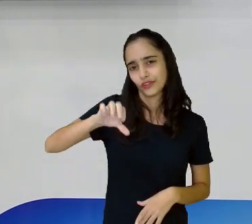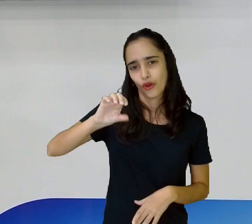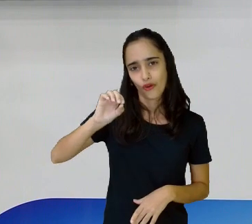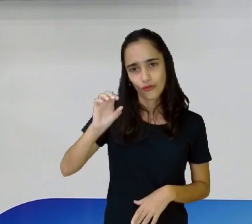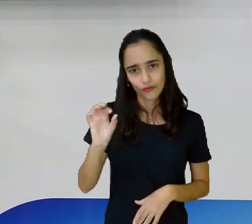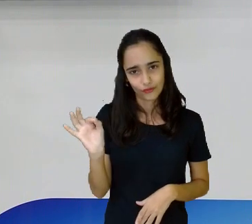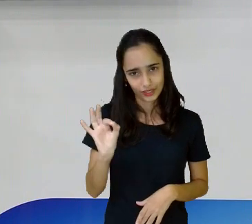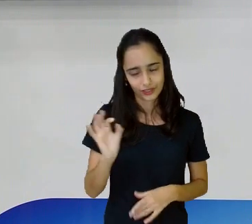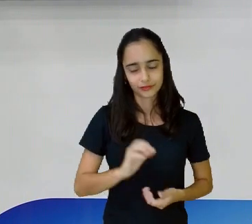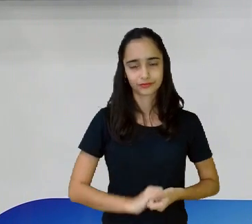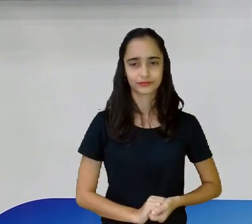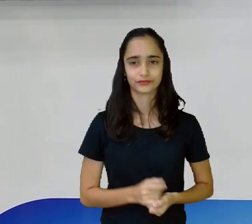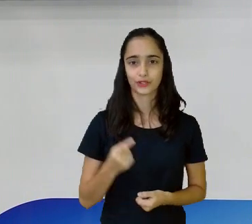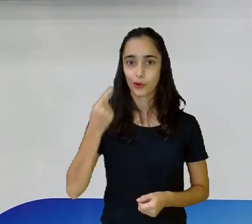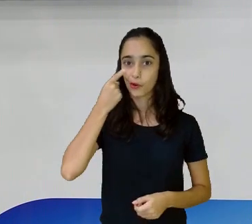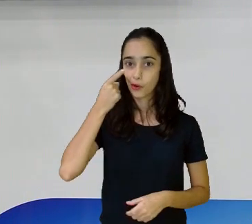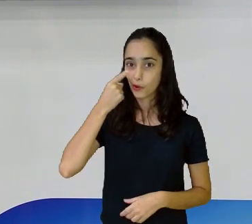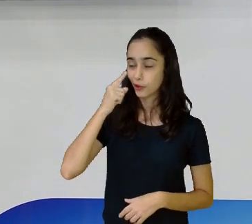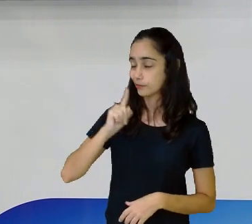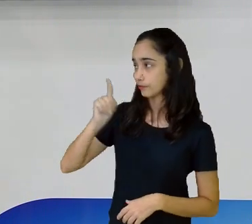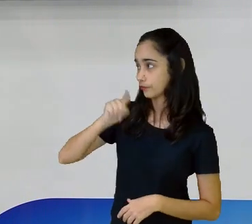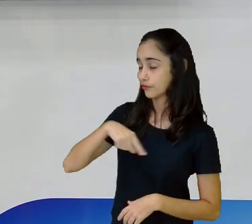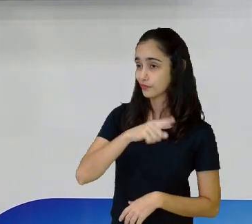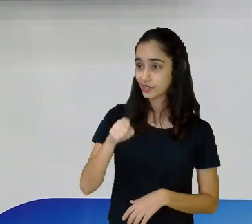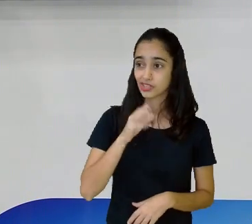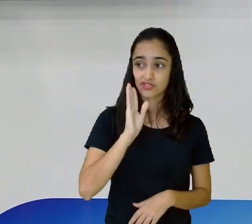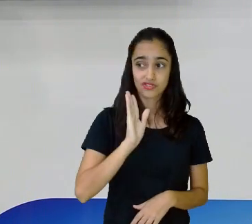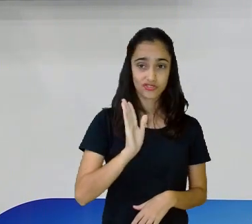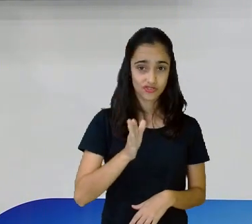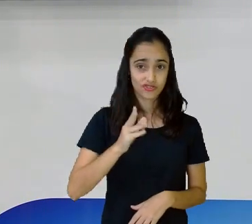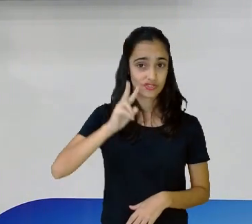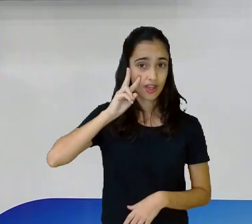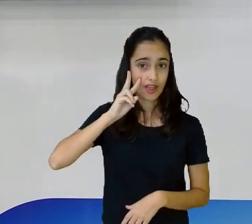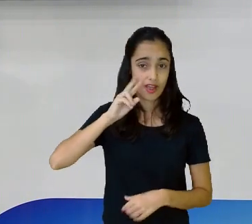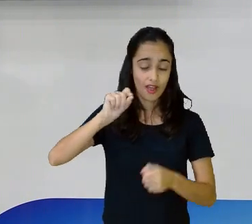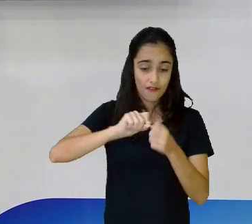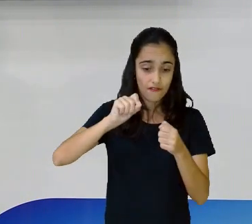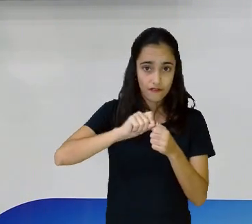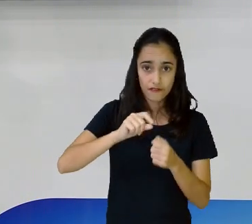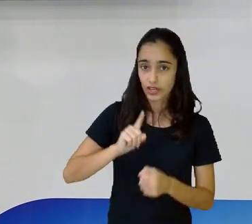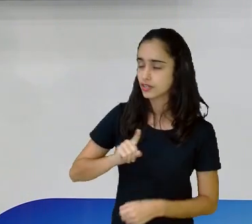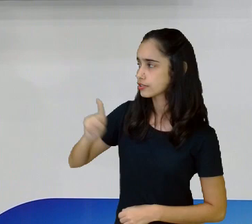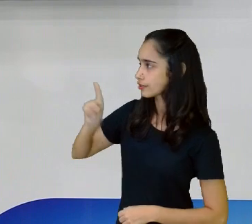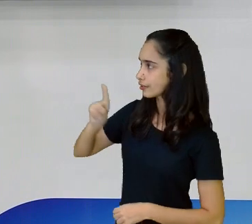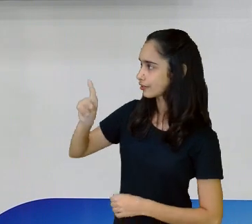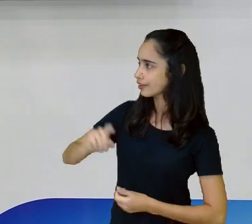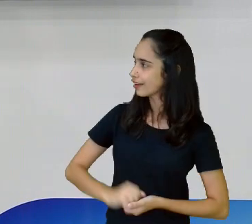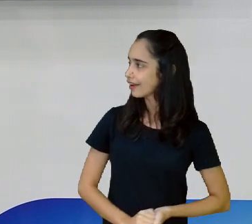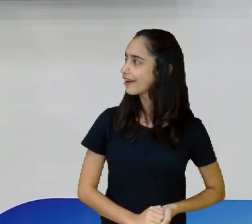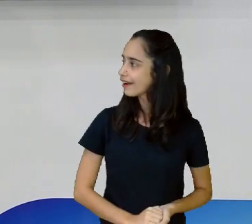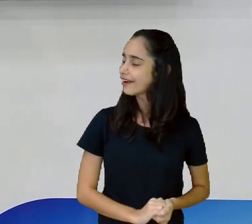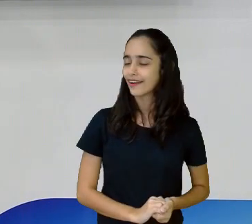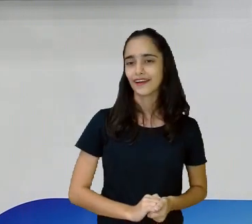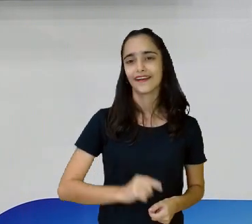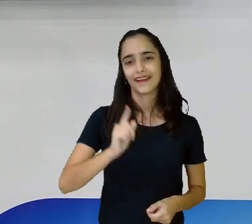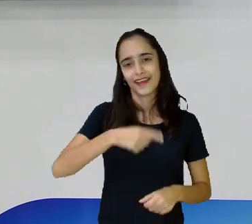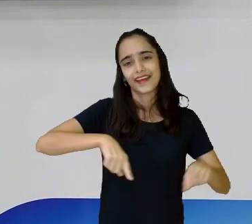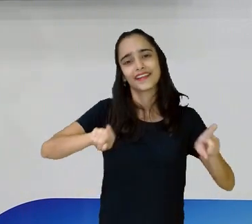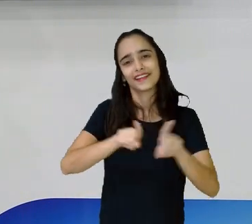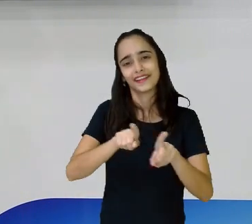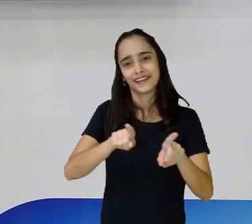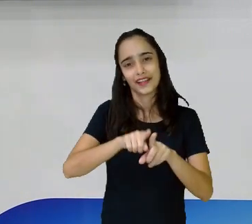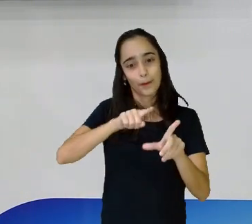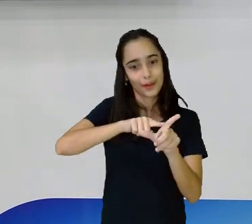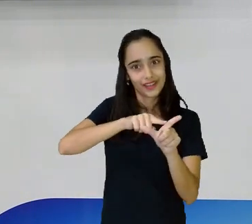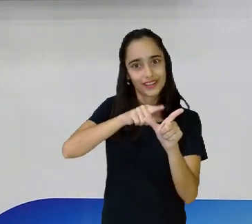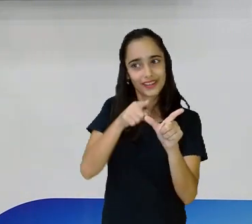olha, já fizeram isso aqui para alguém? E aí? Ângulo agudo menor que 90,